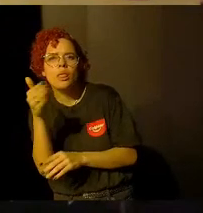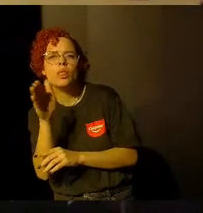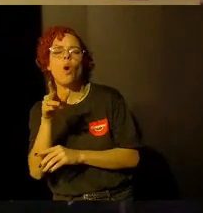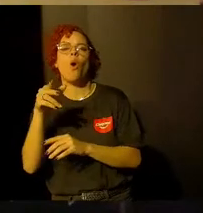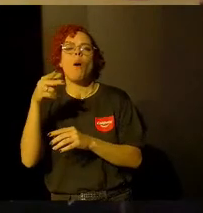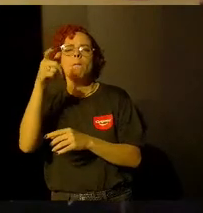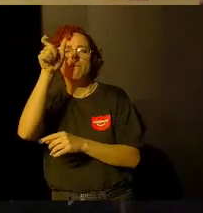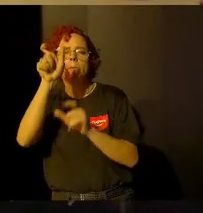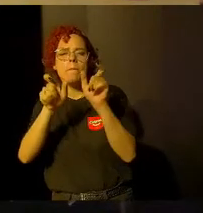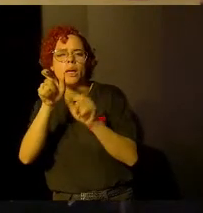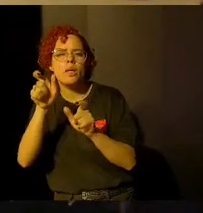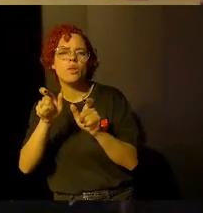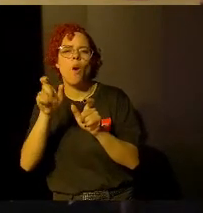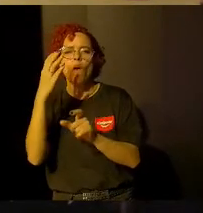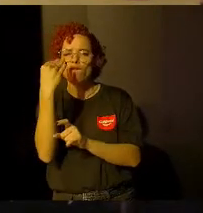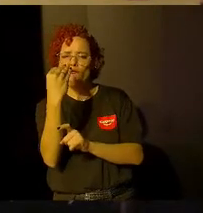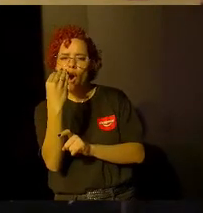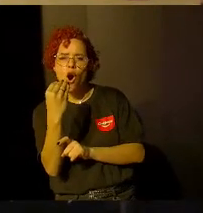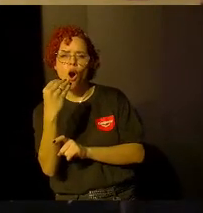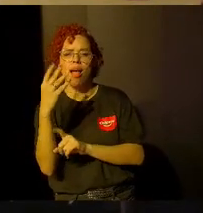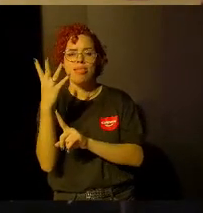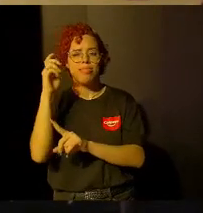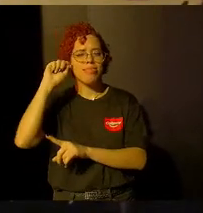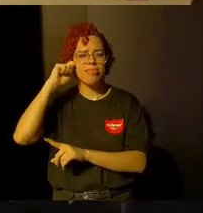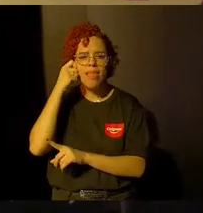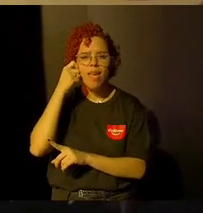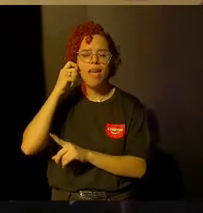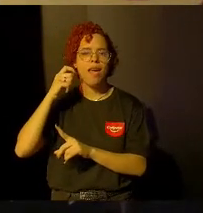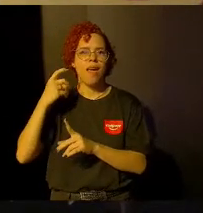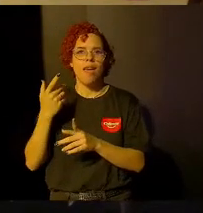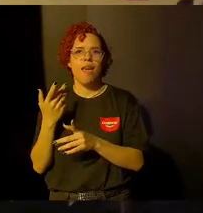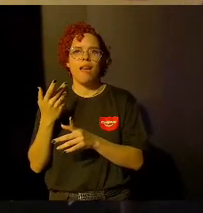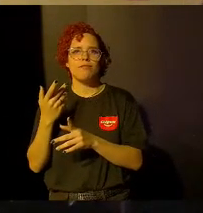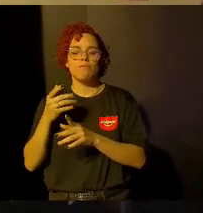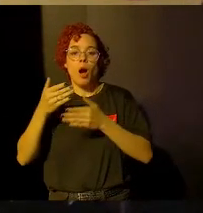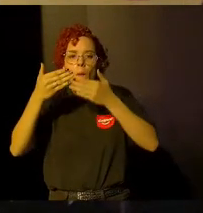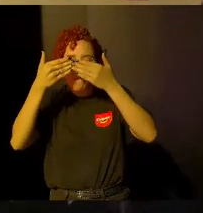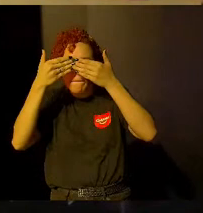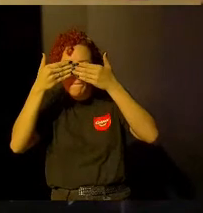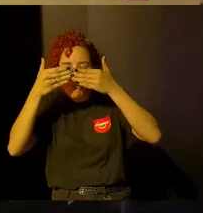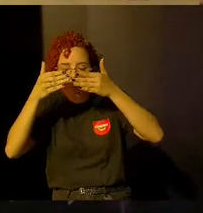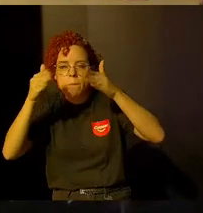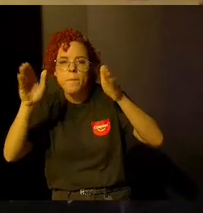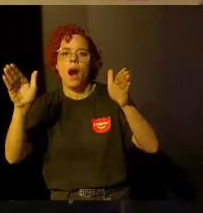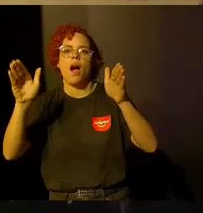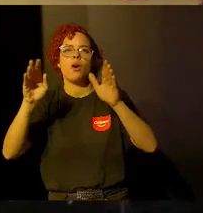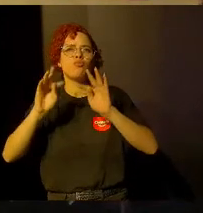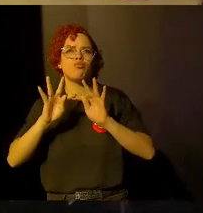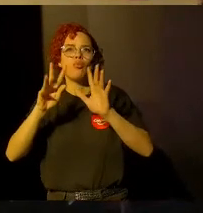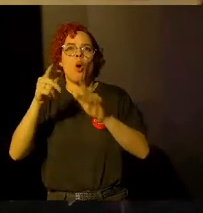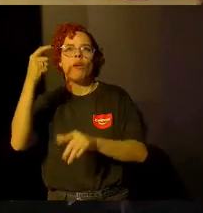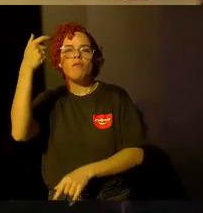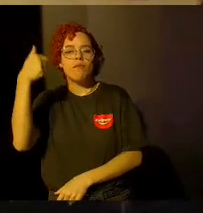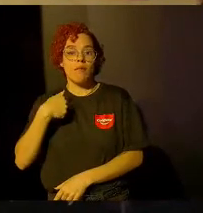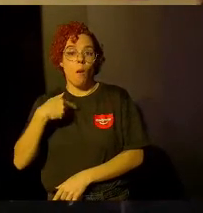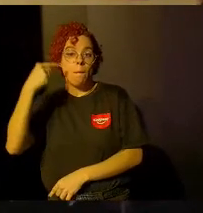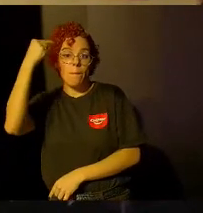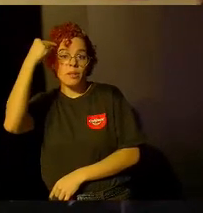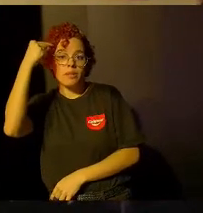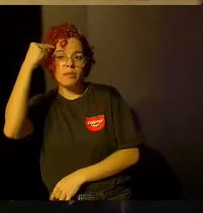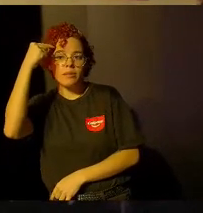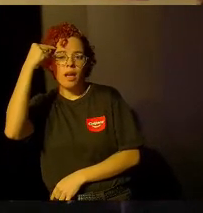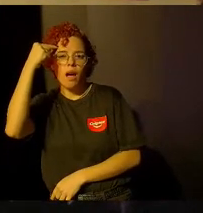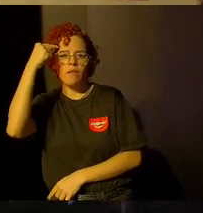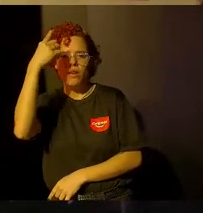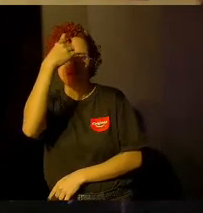enfim fotógrafas e isso foi abrindo muito assim o que eu conseguia pensar por exemplo em termos de imagem